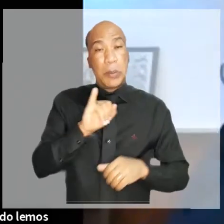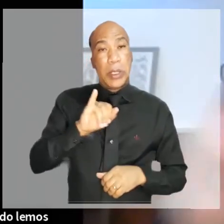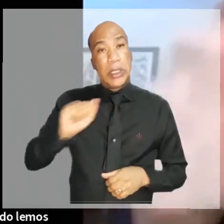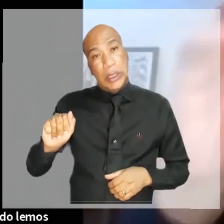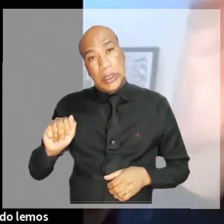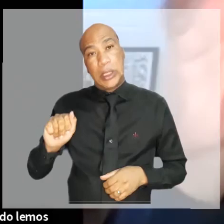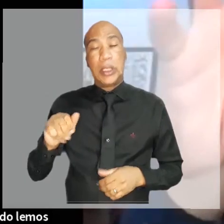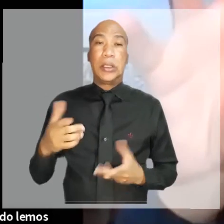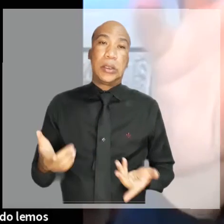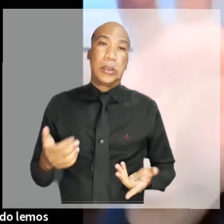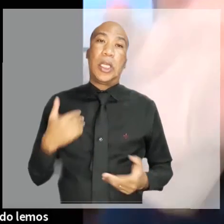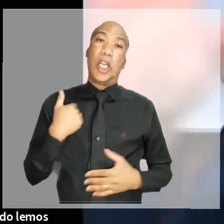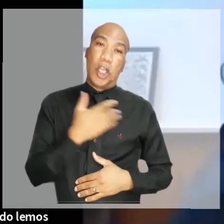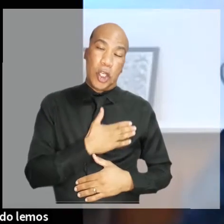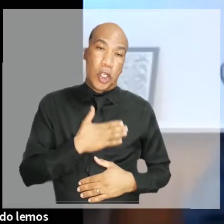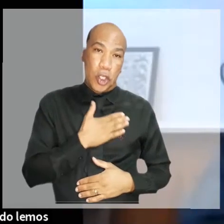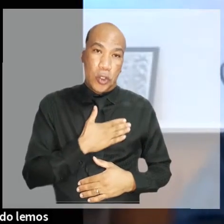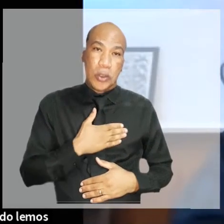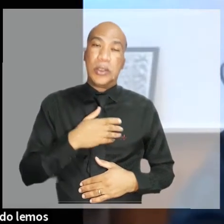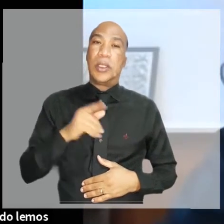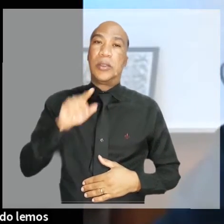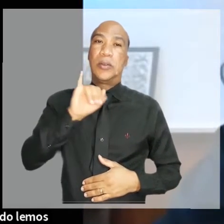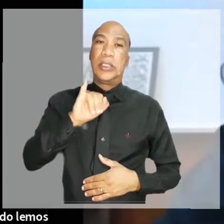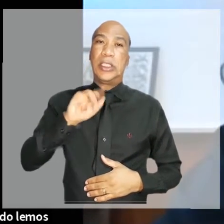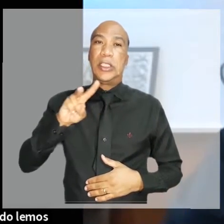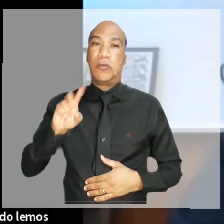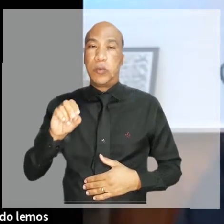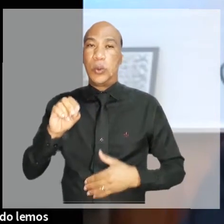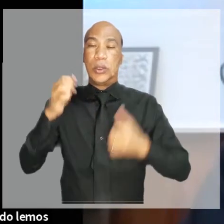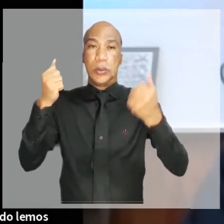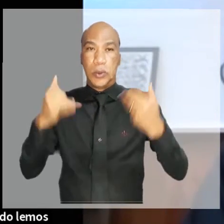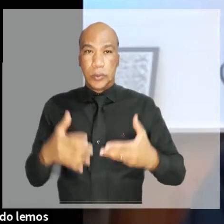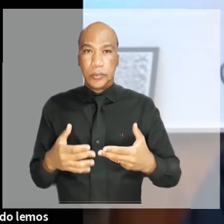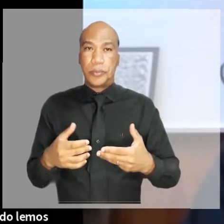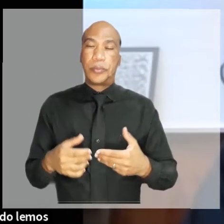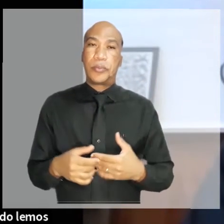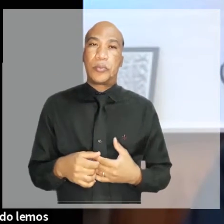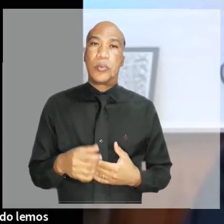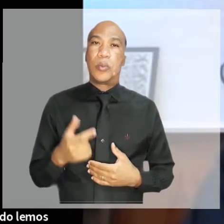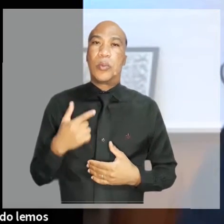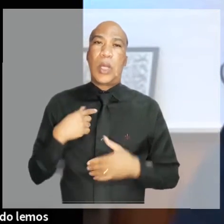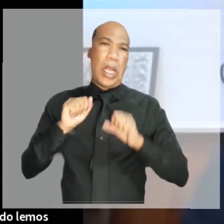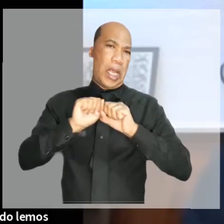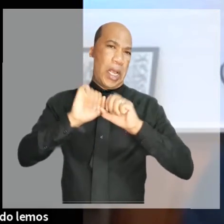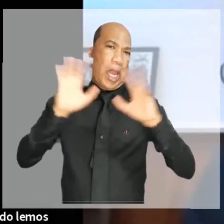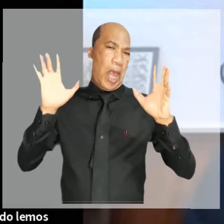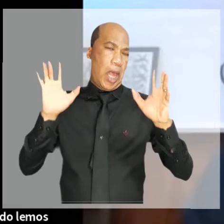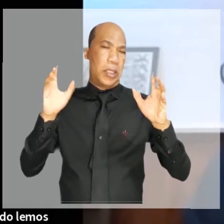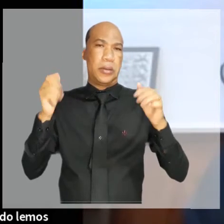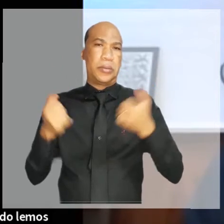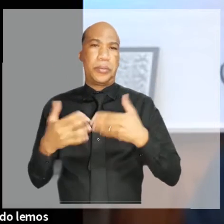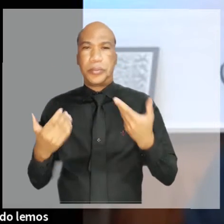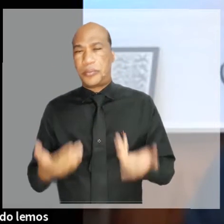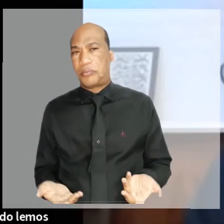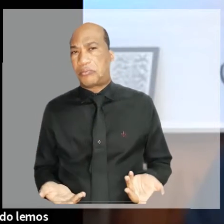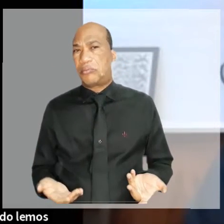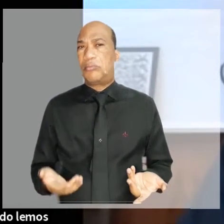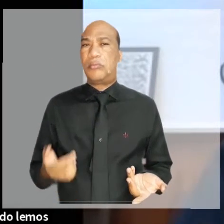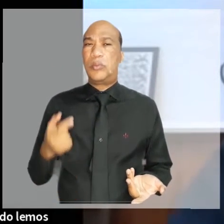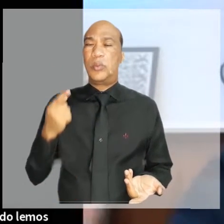prática, mostrou uma parte desse potencial. Então, assim, AI não tem nem o que falar.